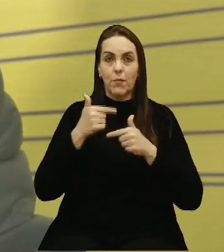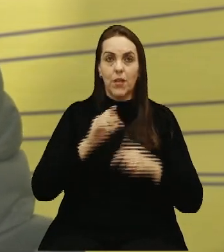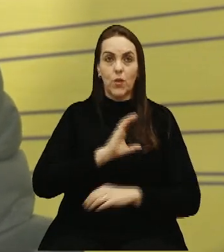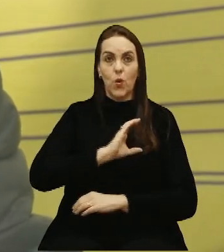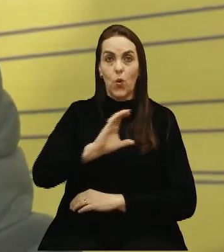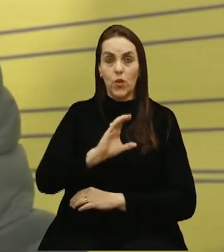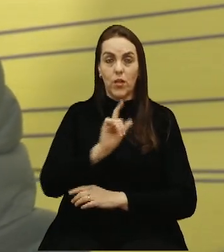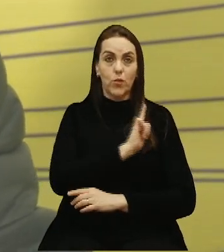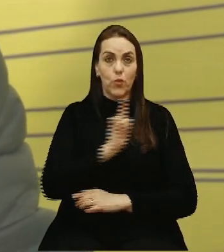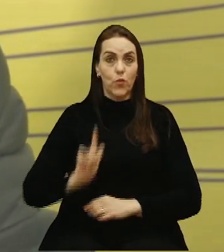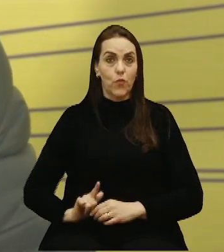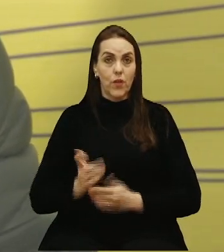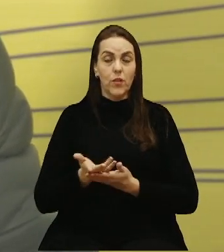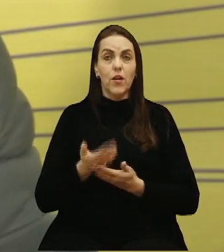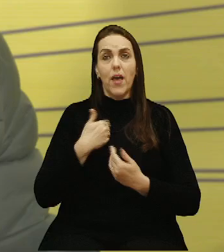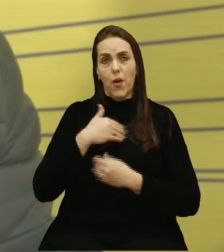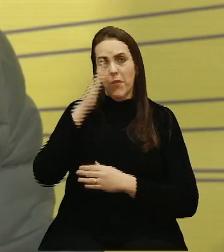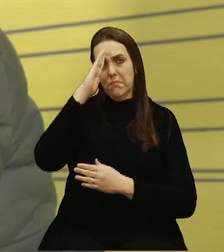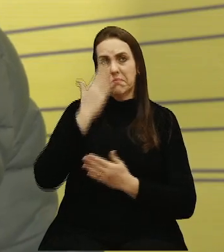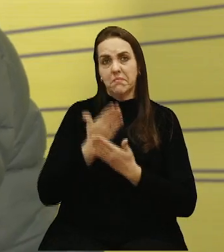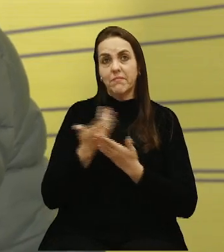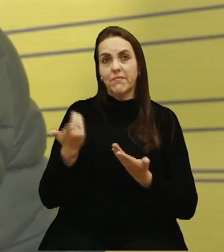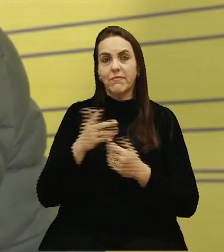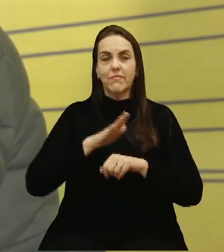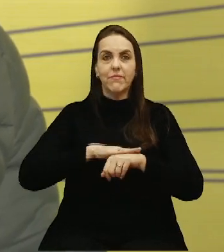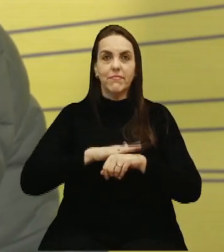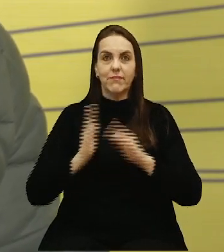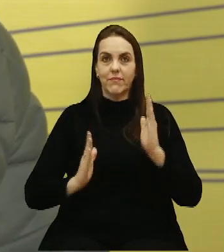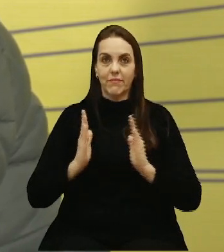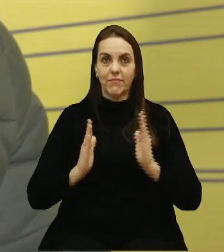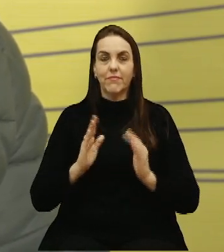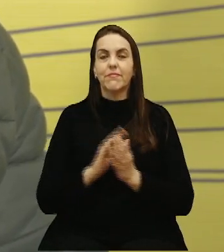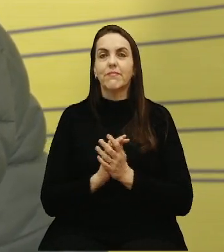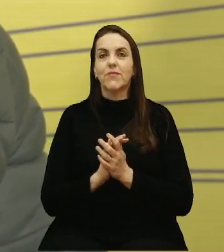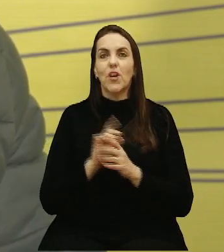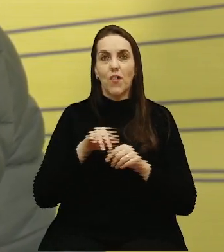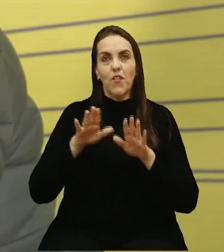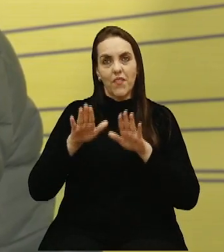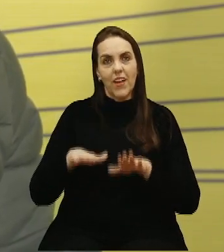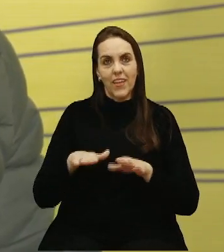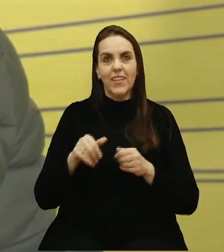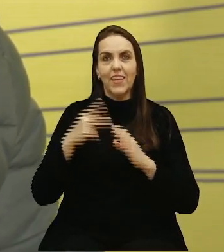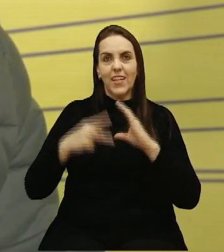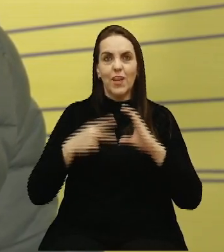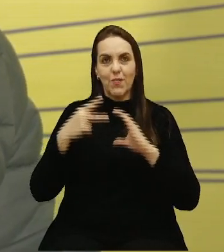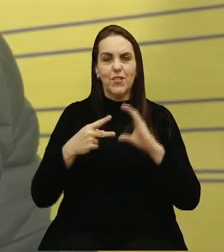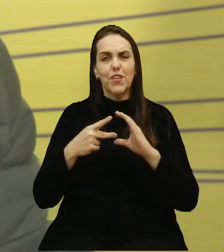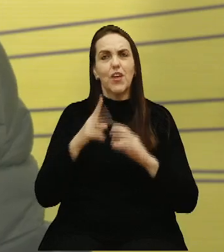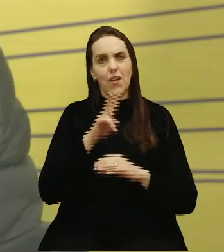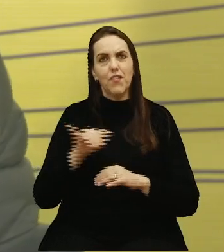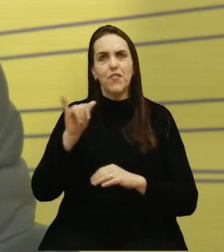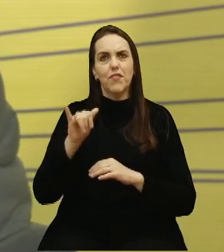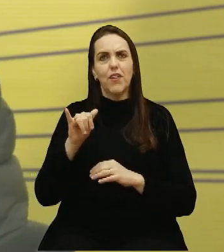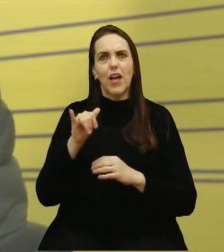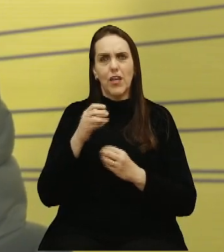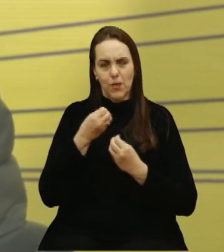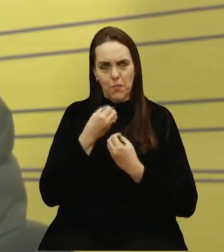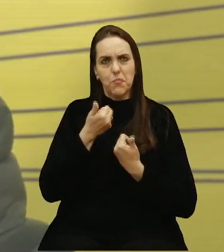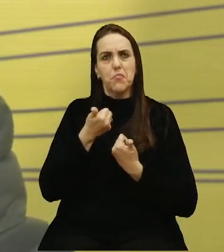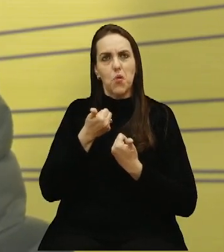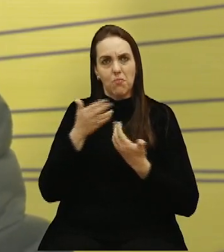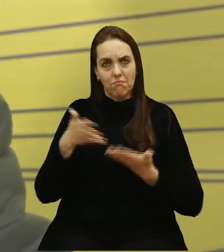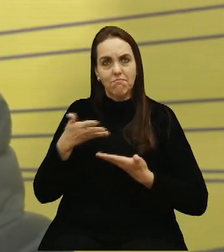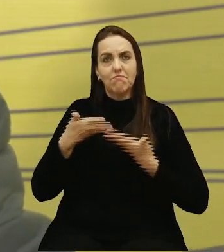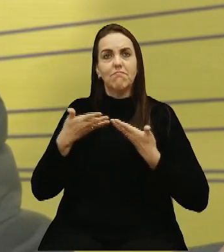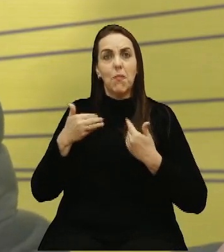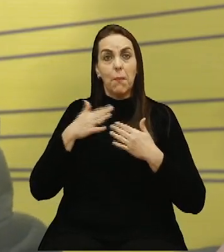do governo, eu acredito que esse tempo que eu vou passar aqui na Câmara de Vereadores vai ser de grande ênfase para